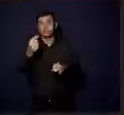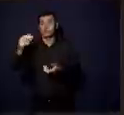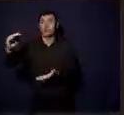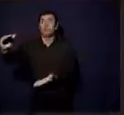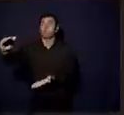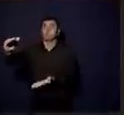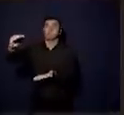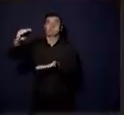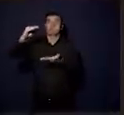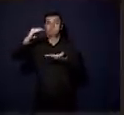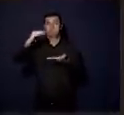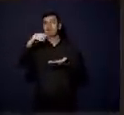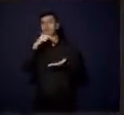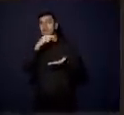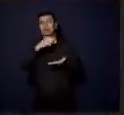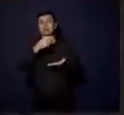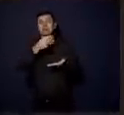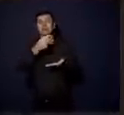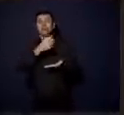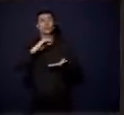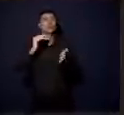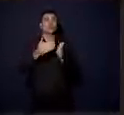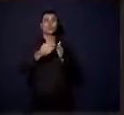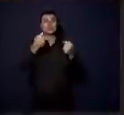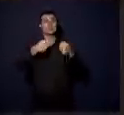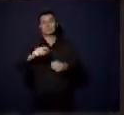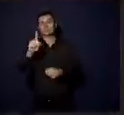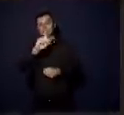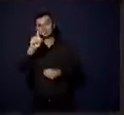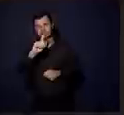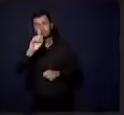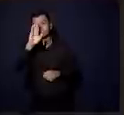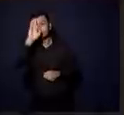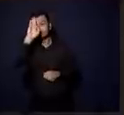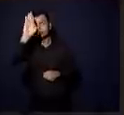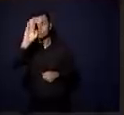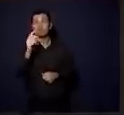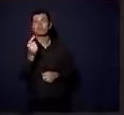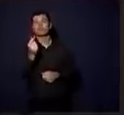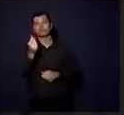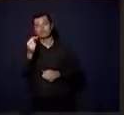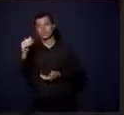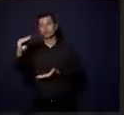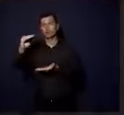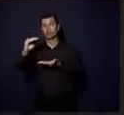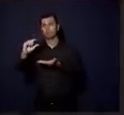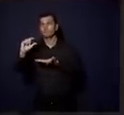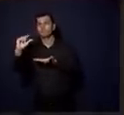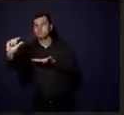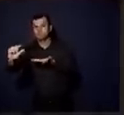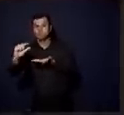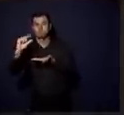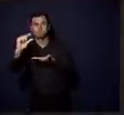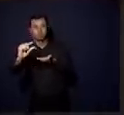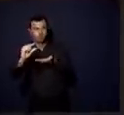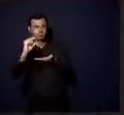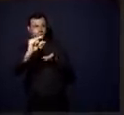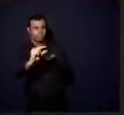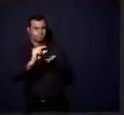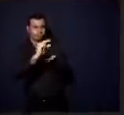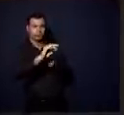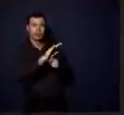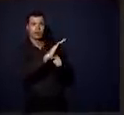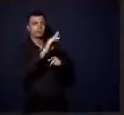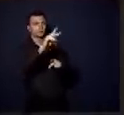descolado Na necessidade do município a ideia que o grosso desse valor passa a ser distribuído da população e isso